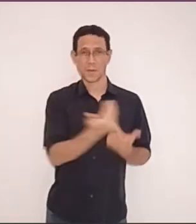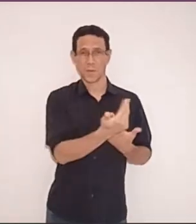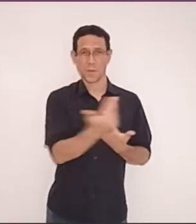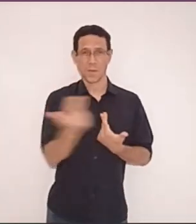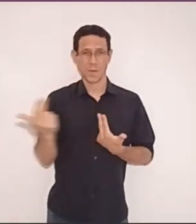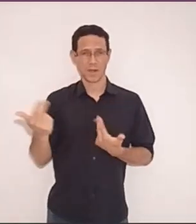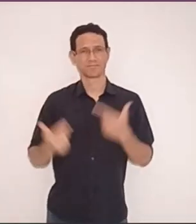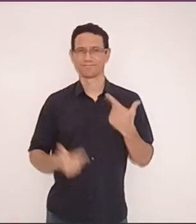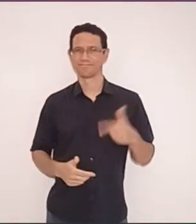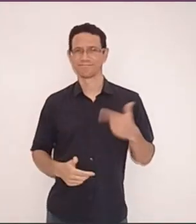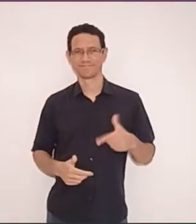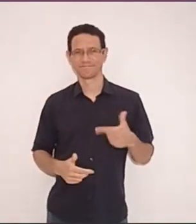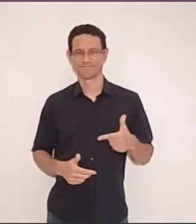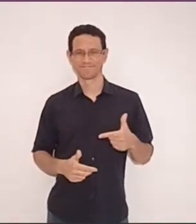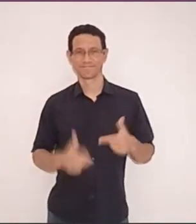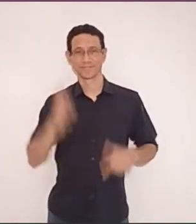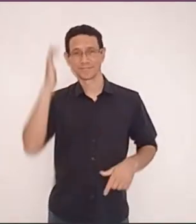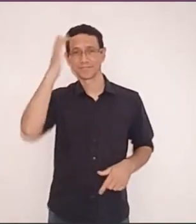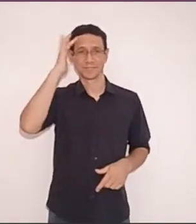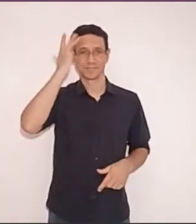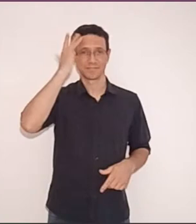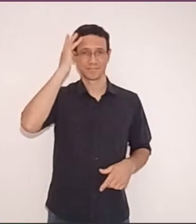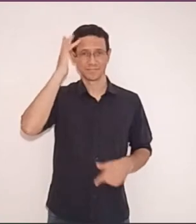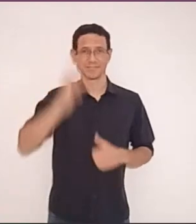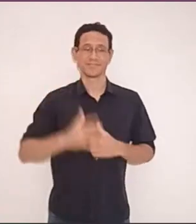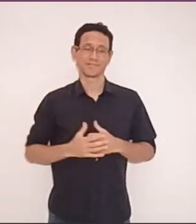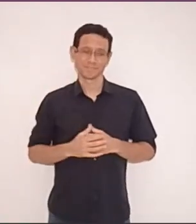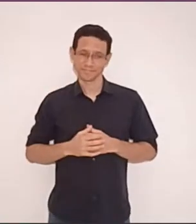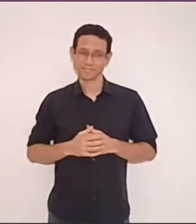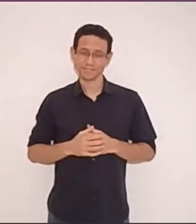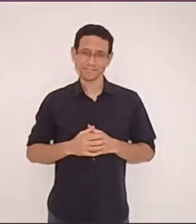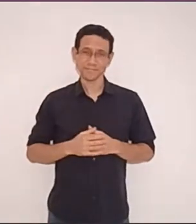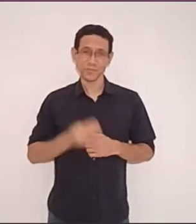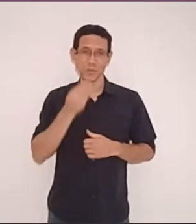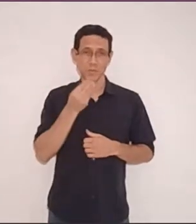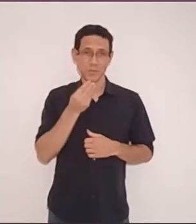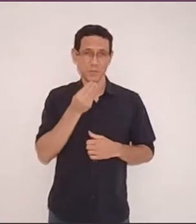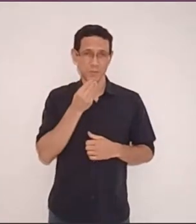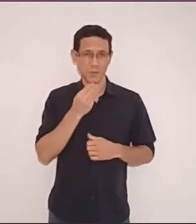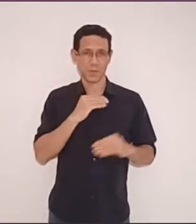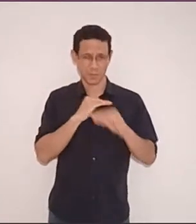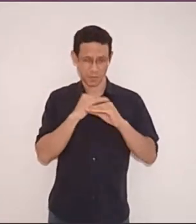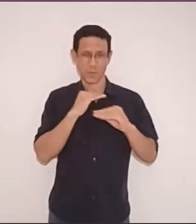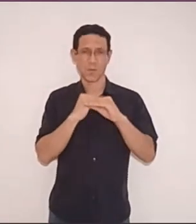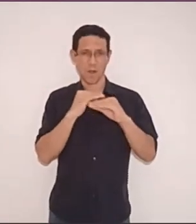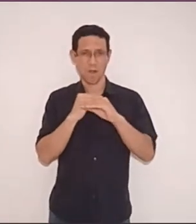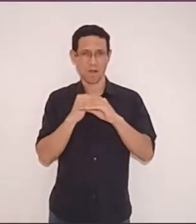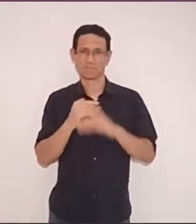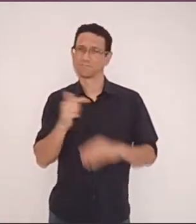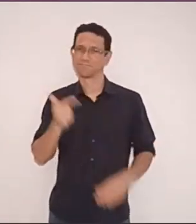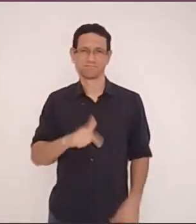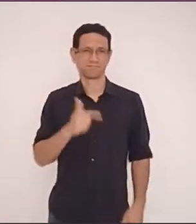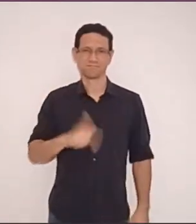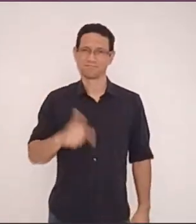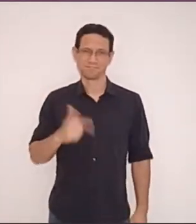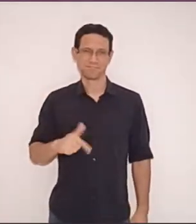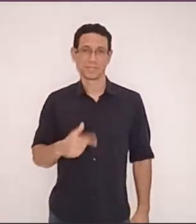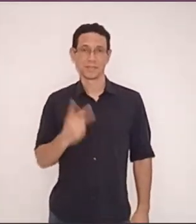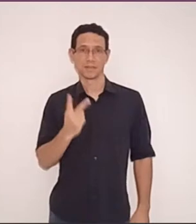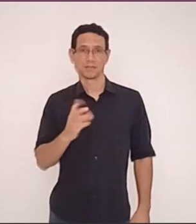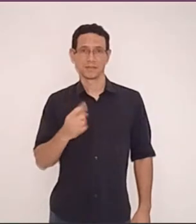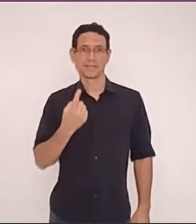e a gente também não pode achar que as oportunidades são iguais assim como